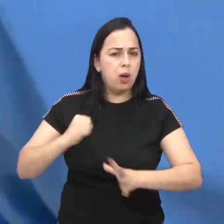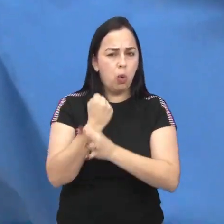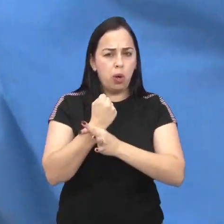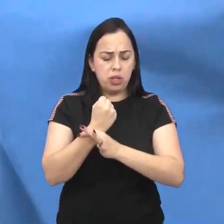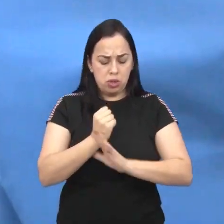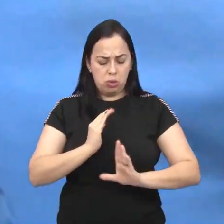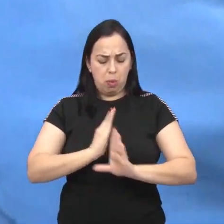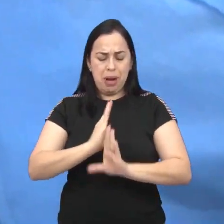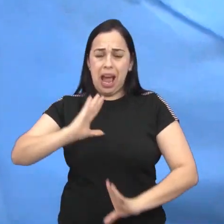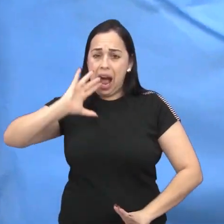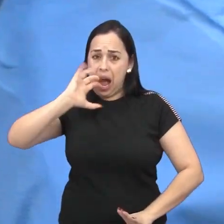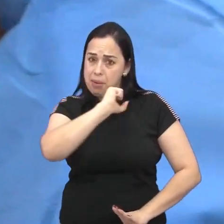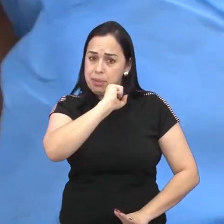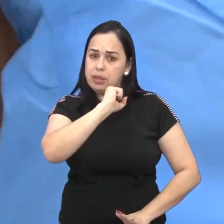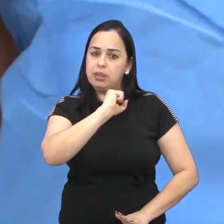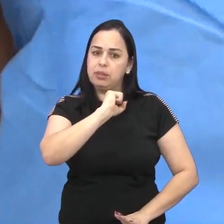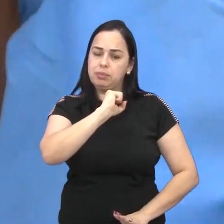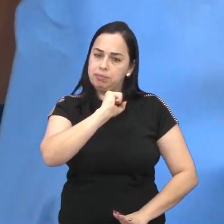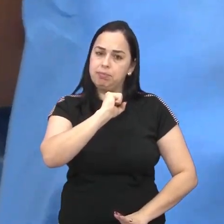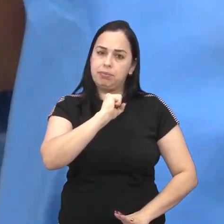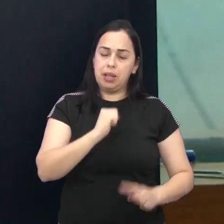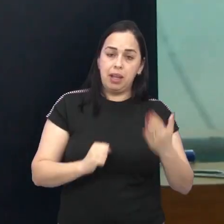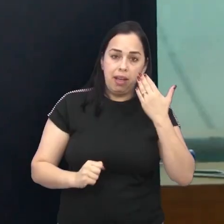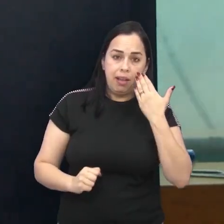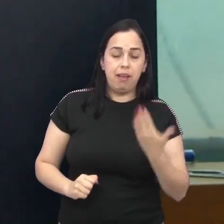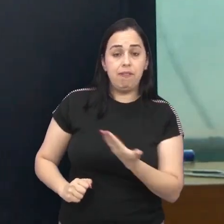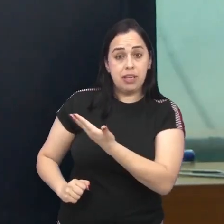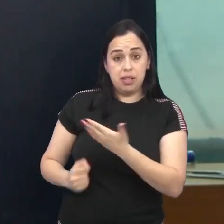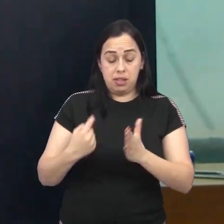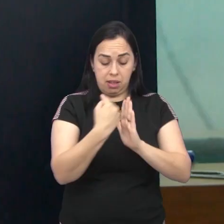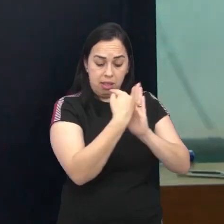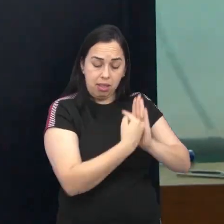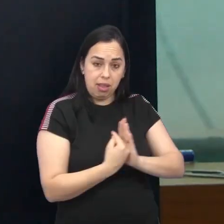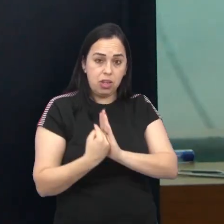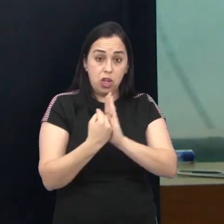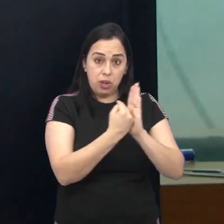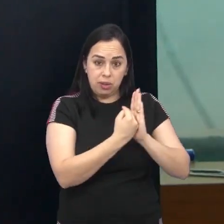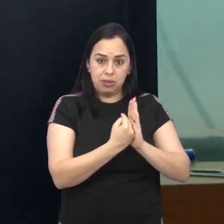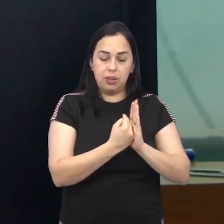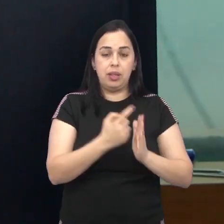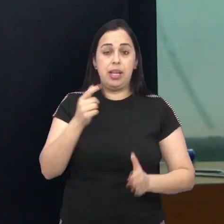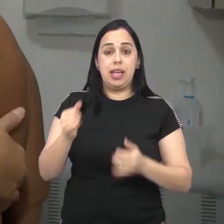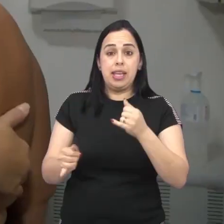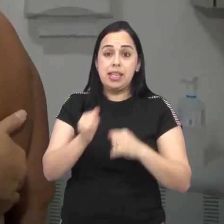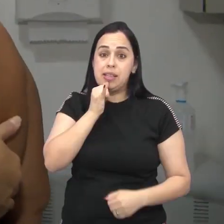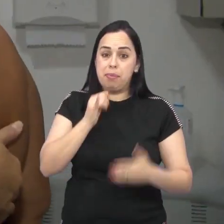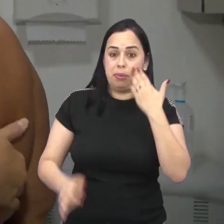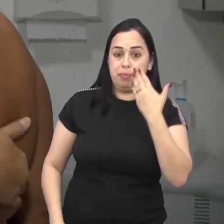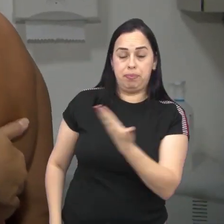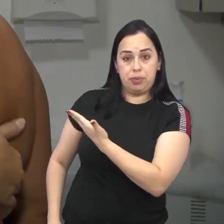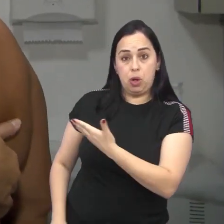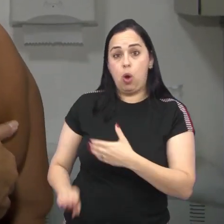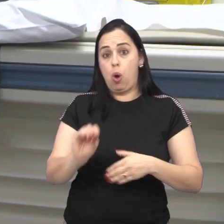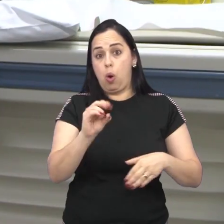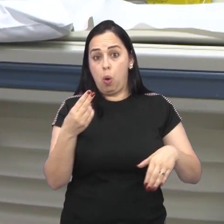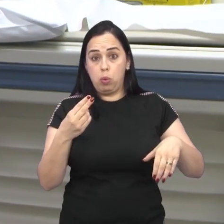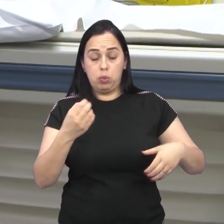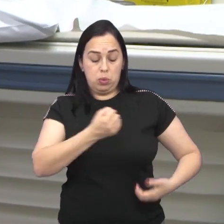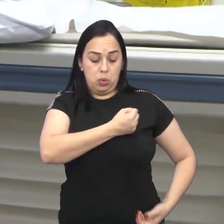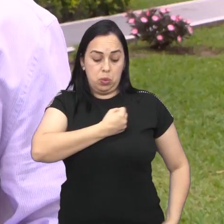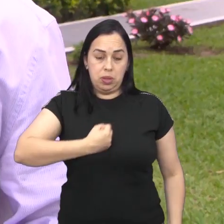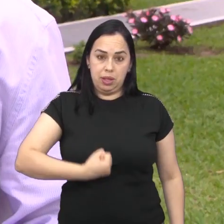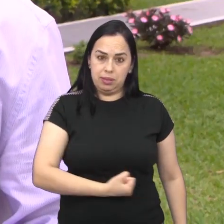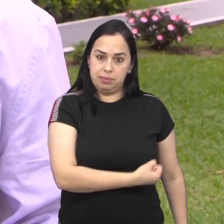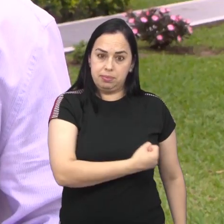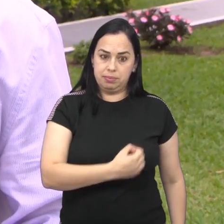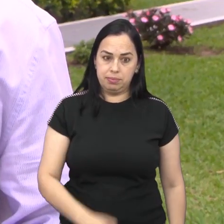de identificar o câncer, logo no início, é com a realização de exames de imagem, como mamografia e